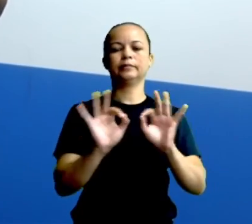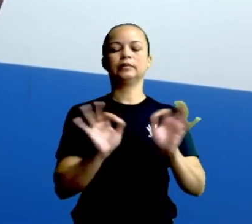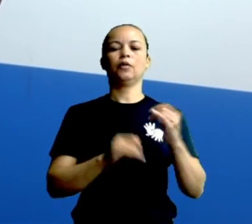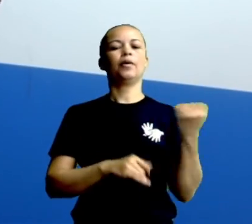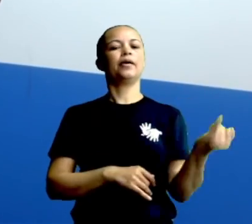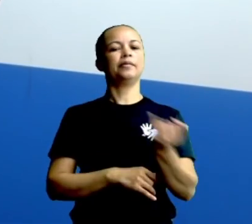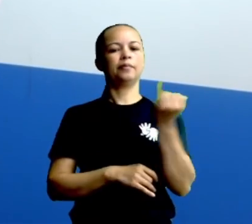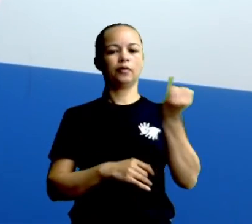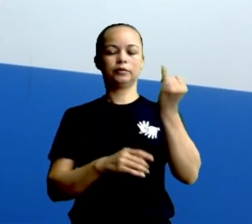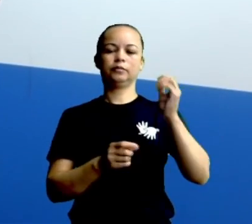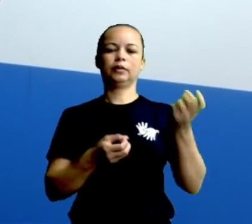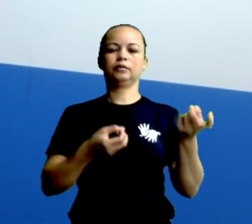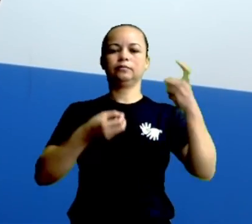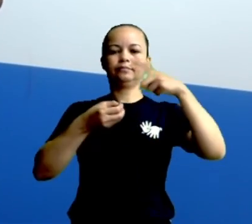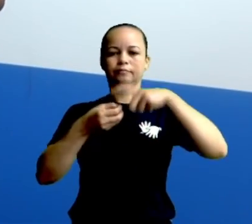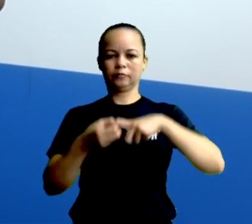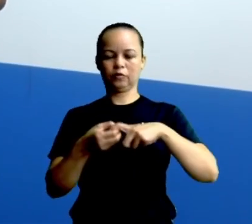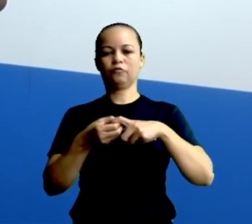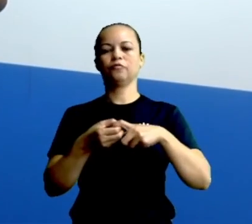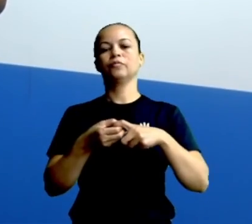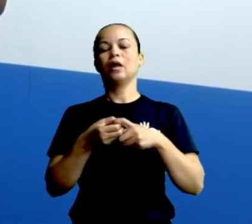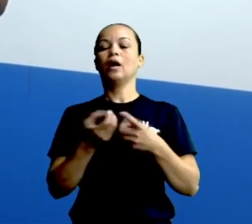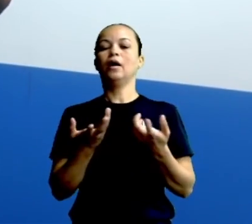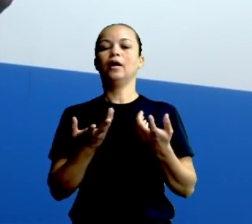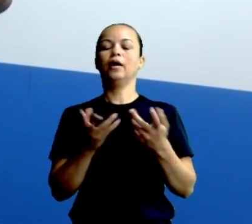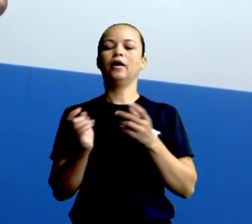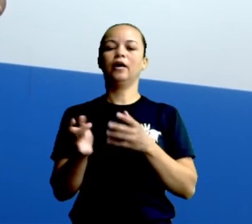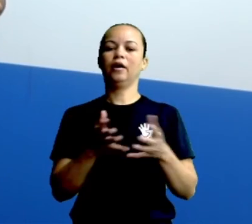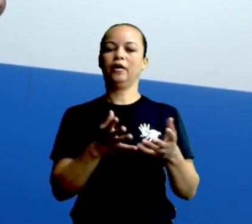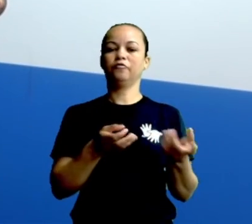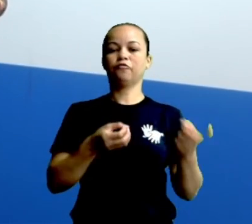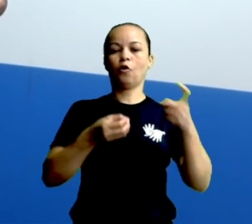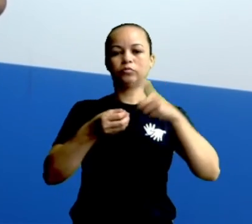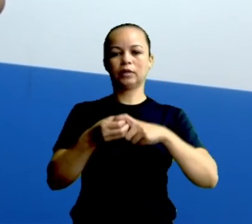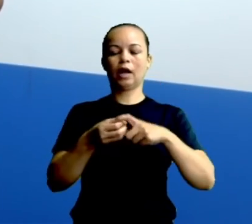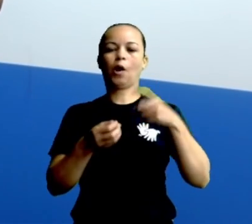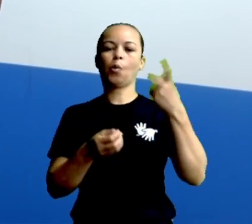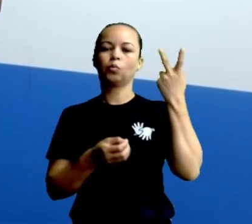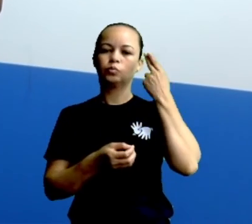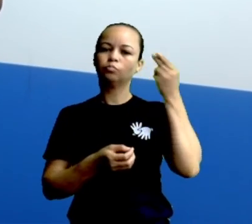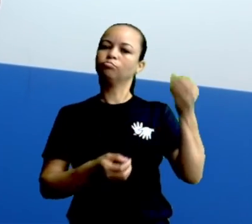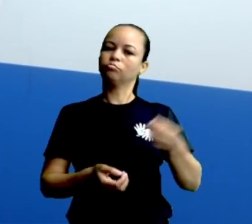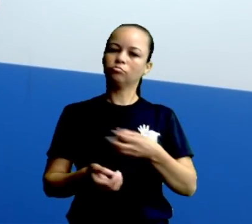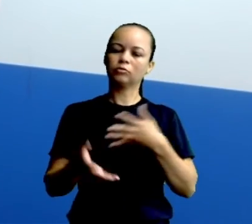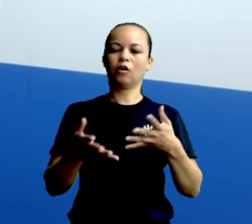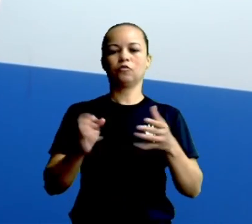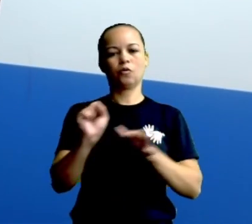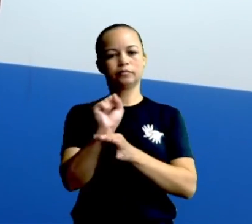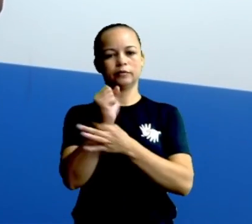possa retornar, voltar ao normal, um novo normal agora, né, pessoal?